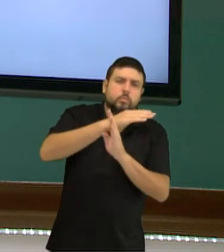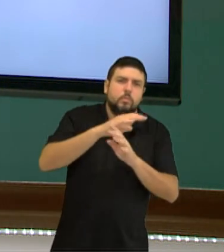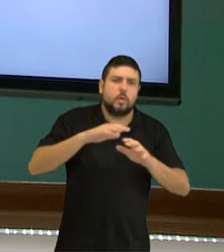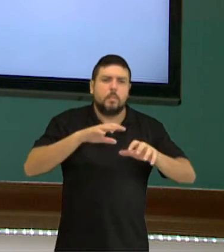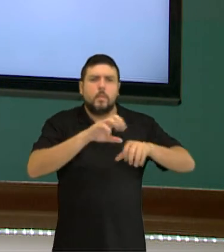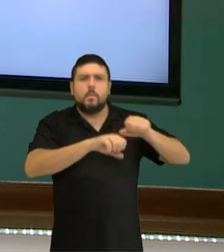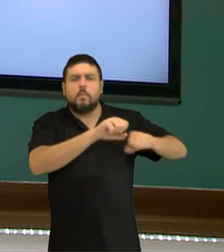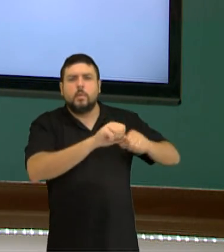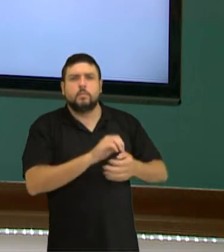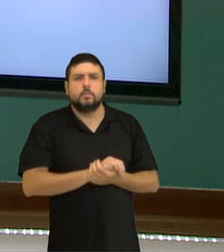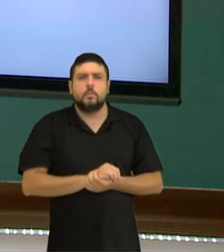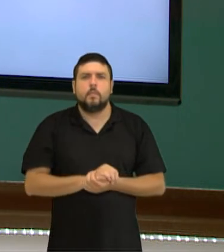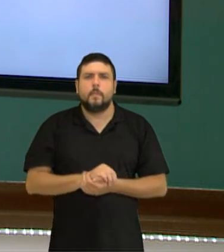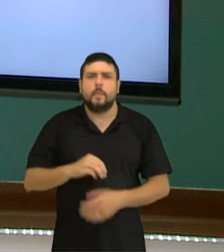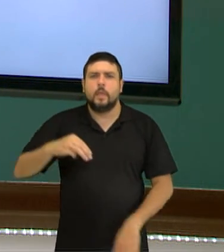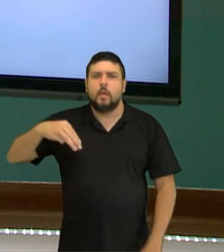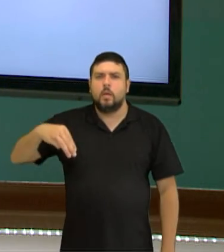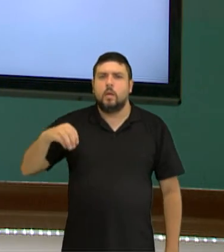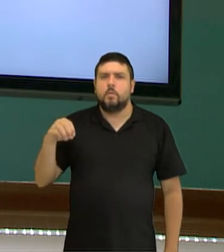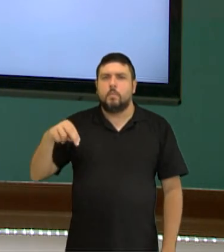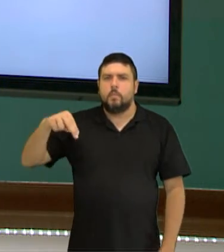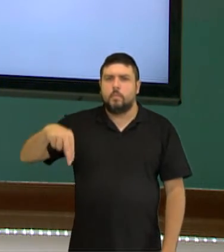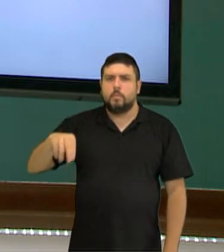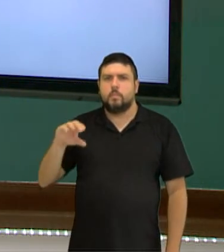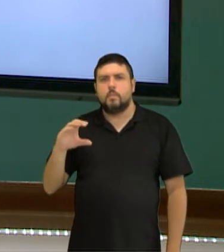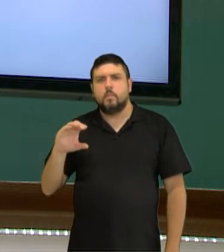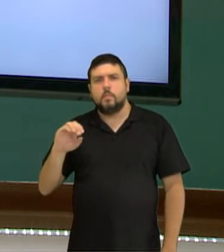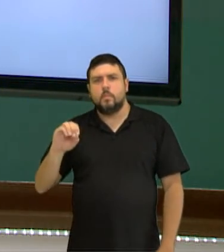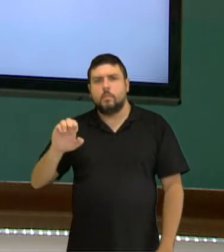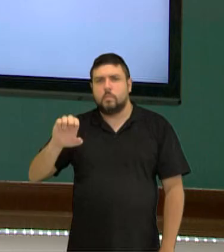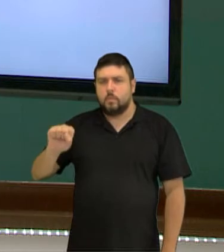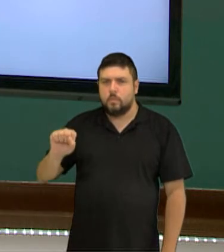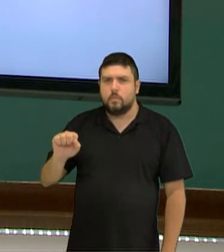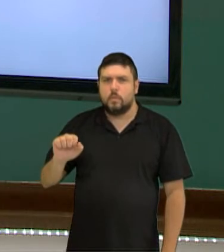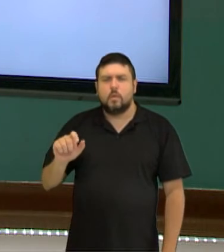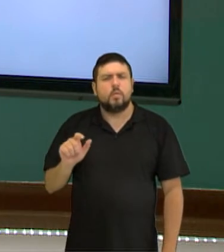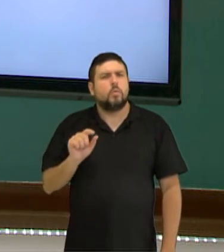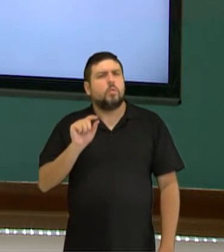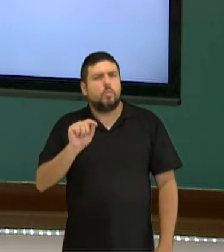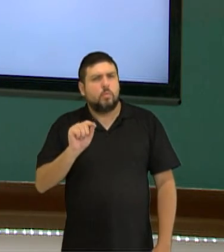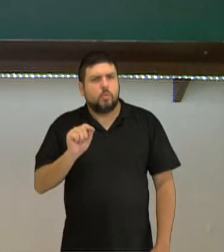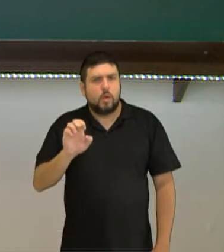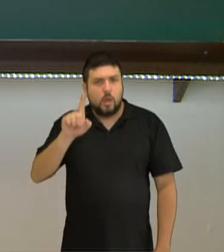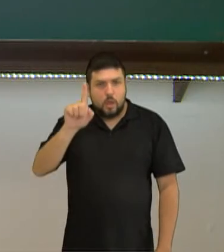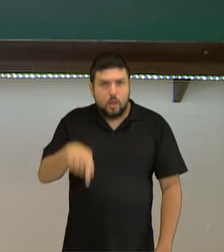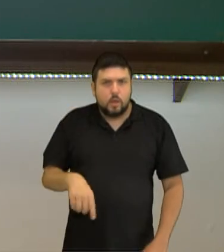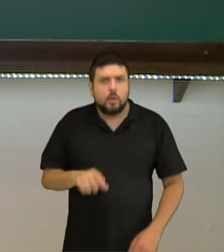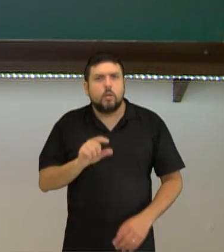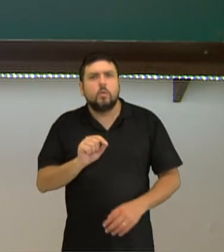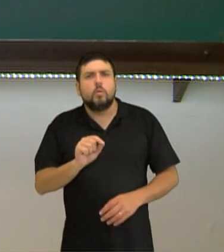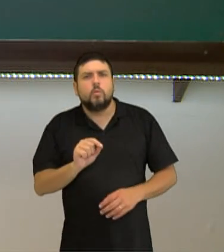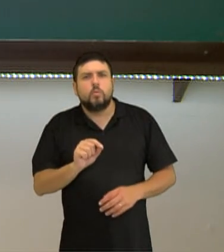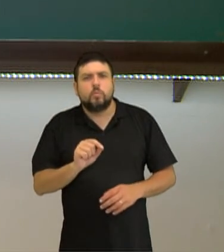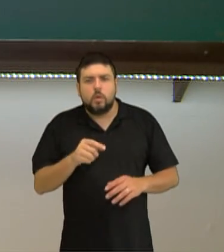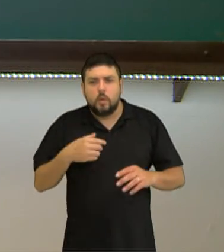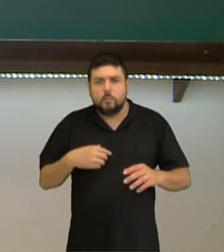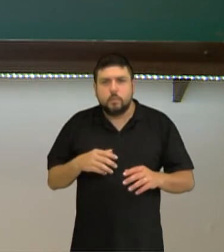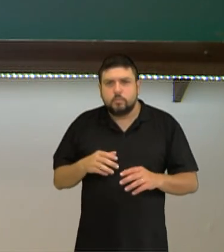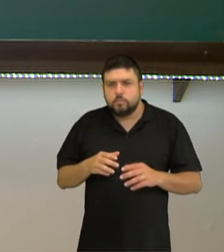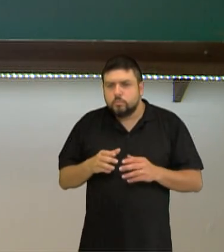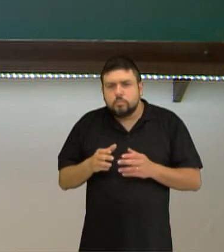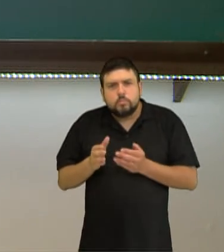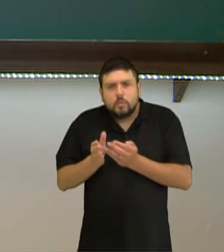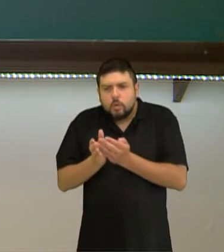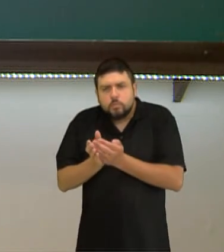as entradas, as bandeiras e nós temos as monções. As monções eram expedições fluviais, partiam geralmente de